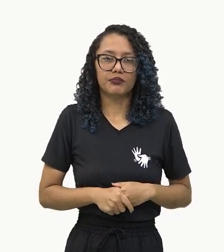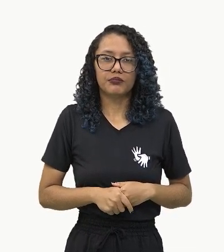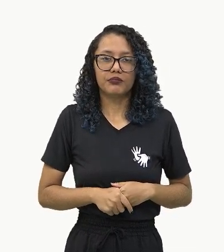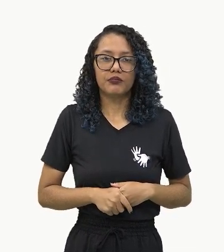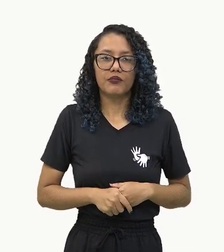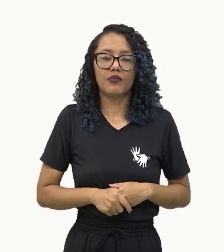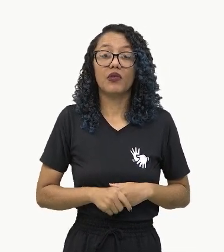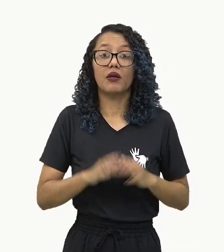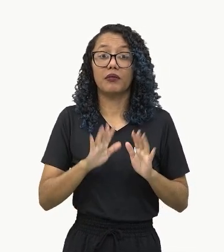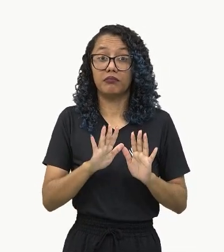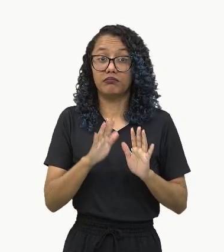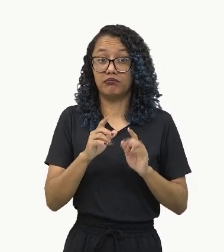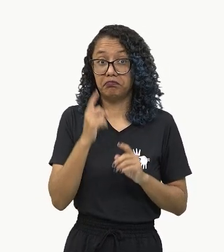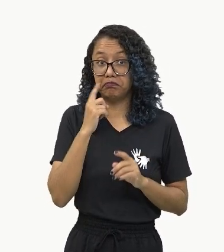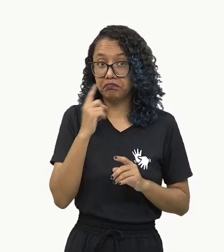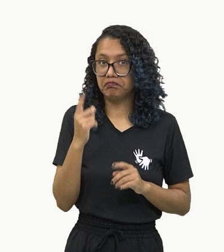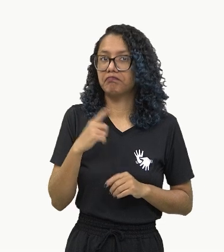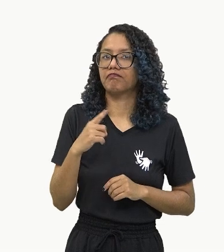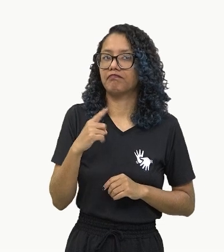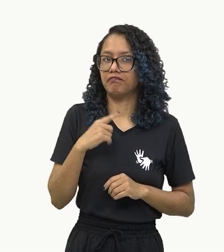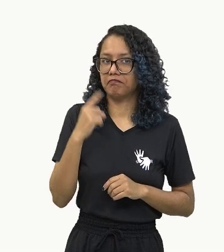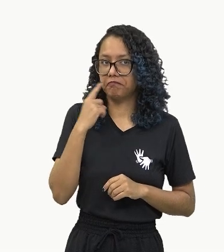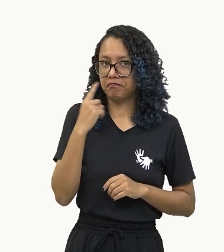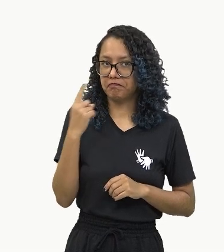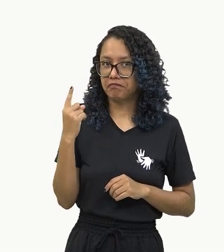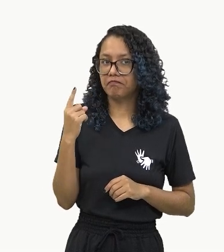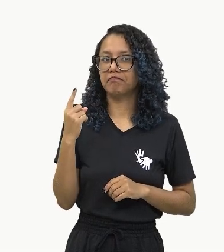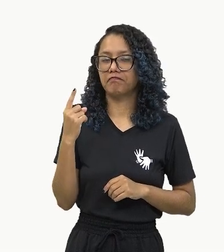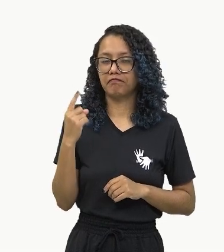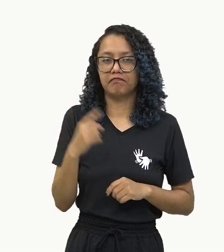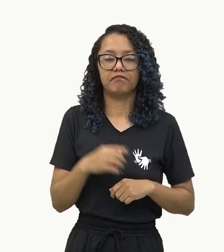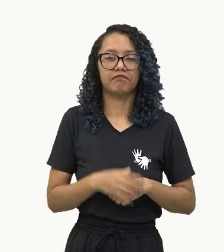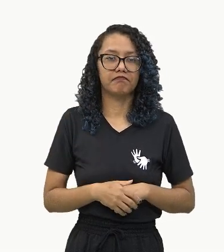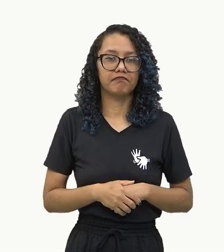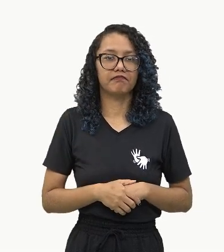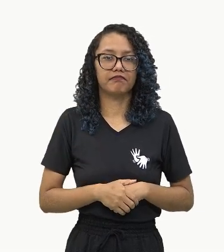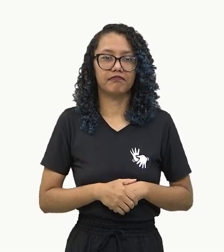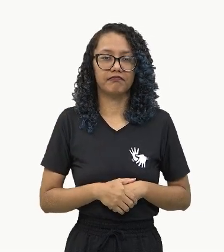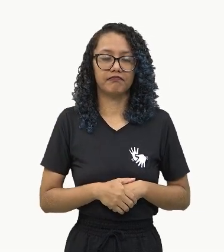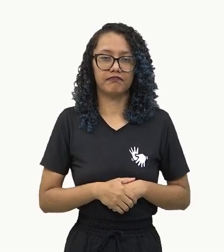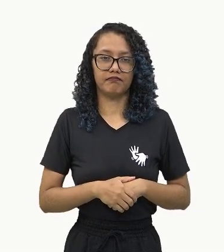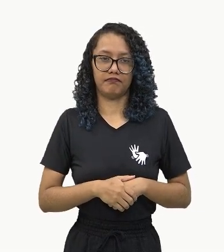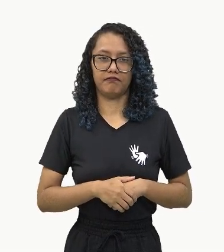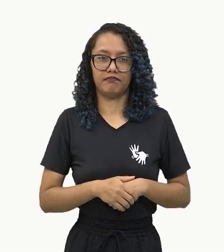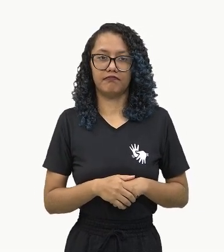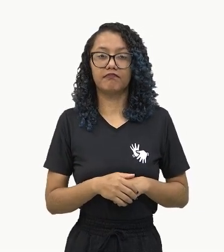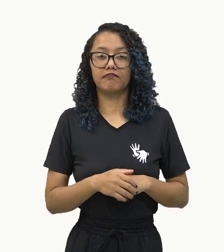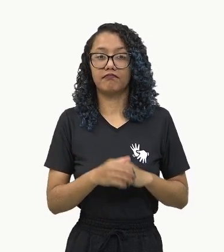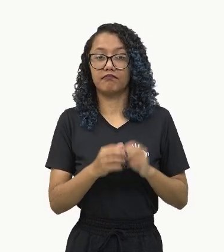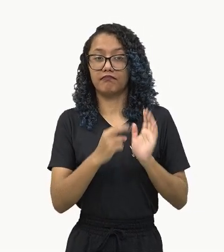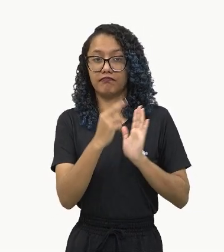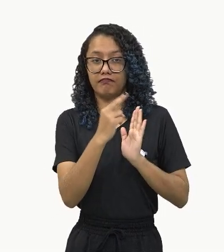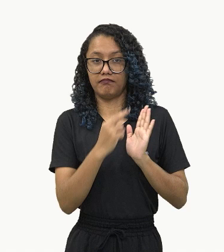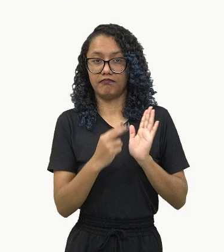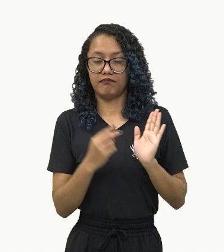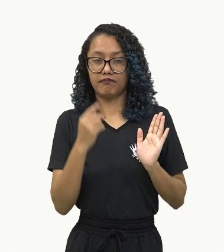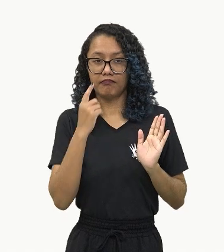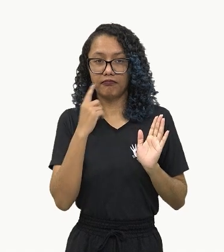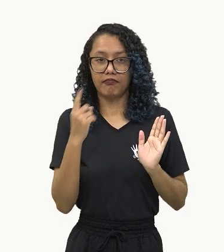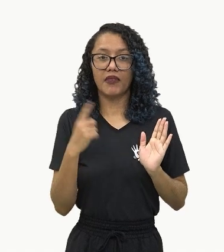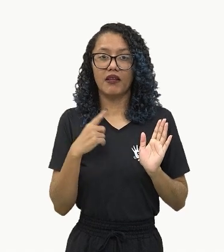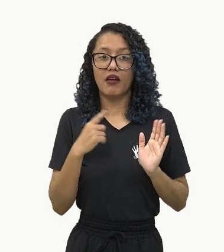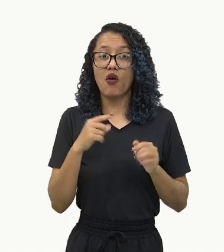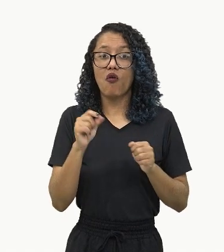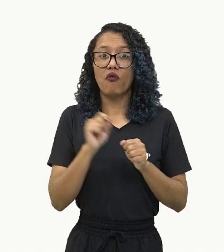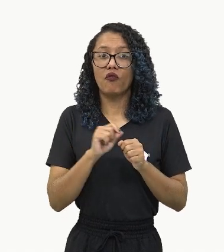aparece. Opa, aqui apareceu. Em verdade, hemos resuelto criar um grupo de WhatsApp. Então apareceu aqui o